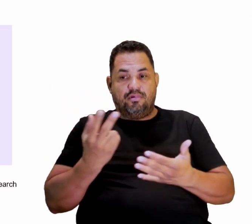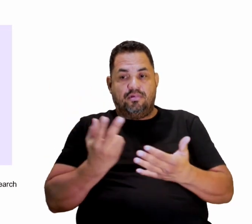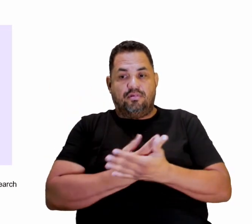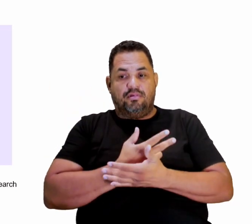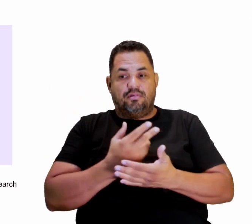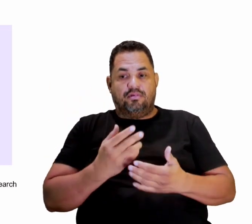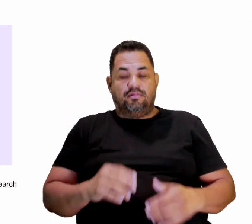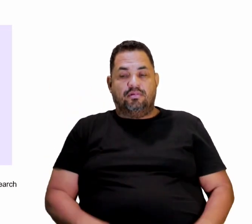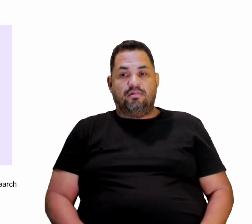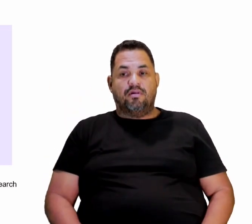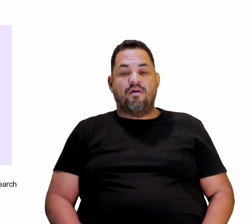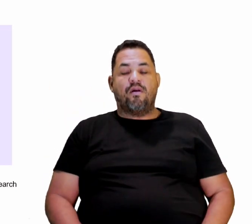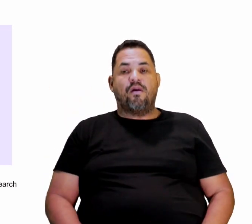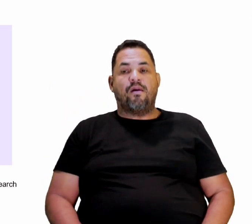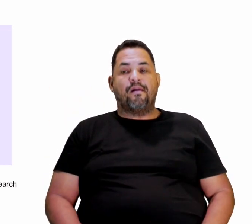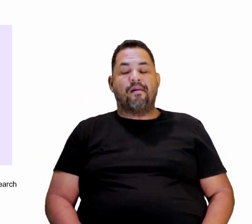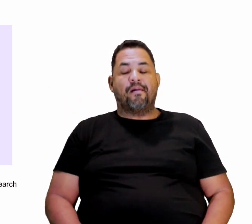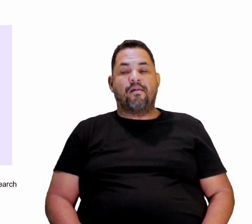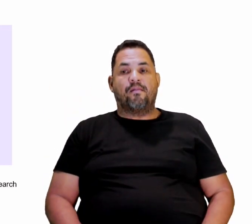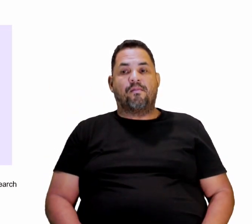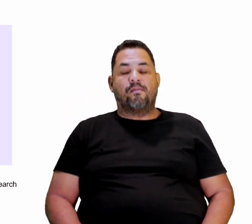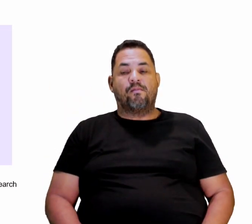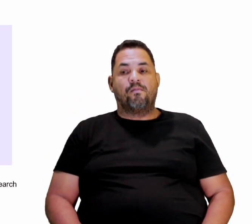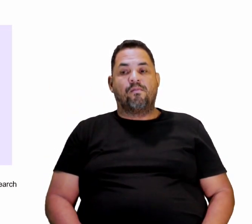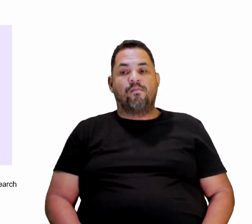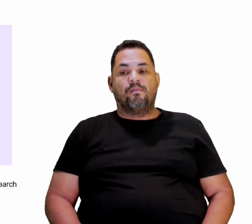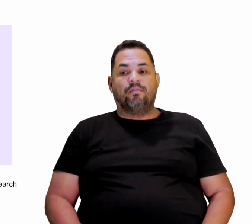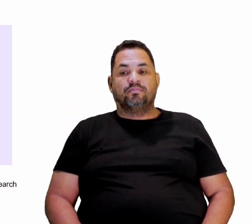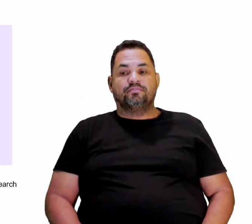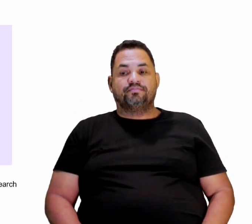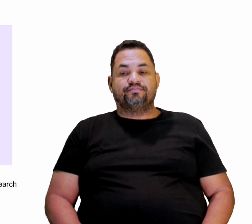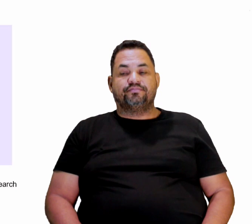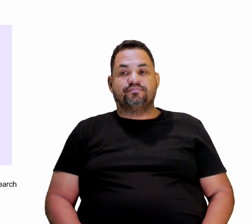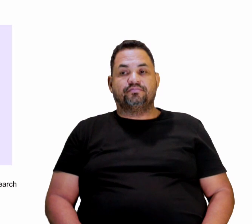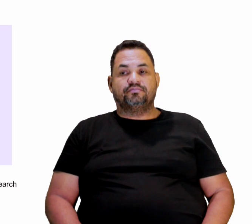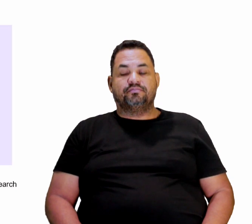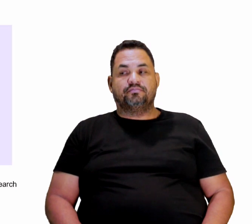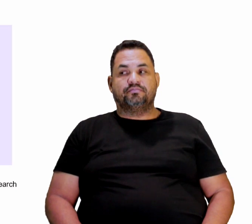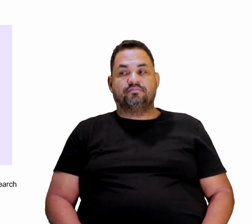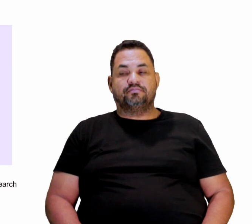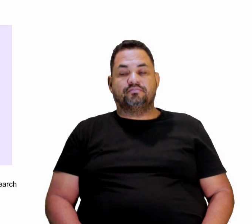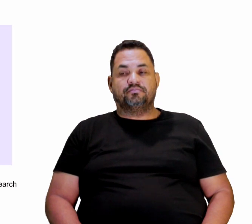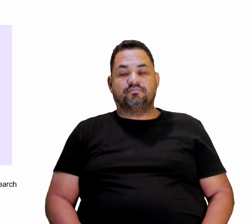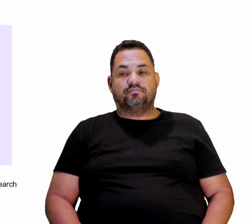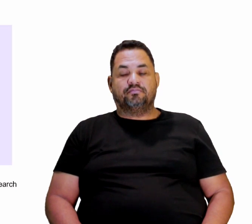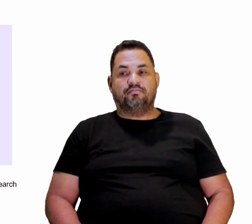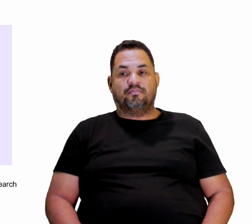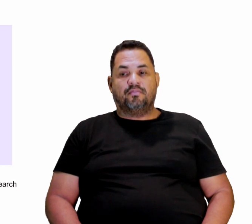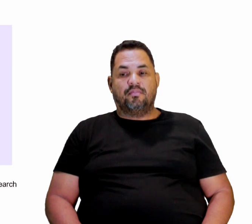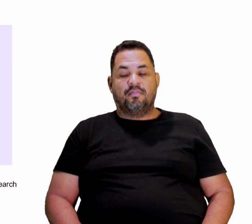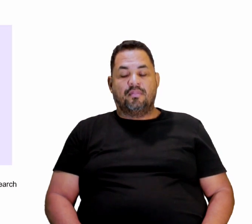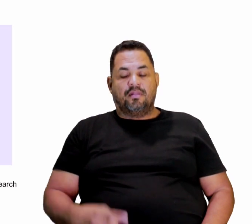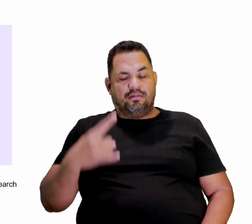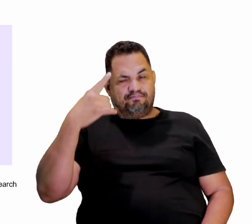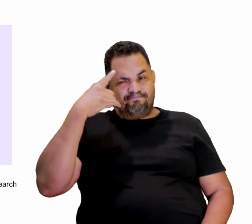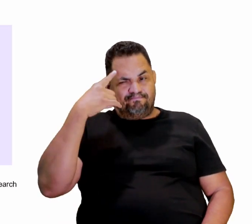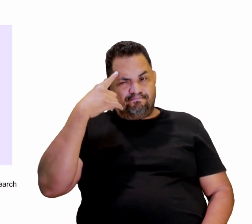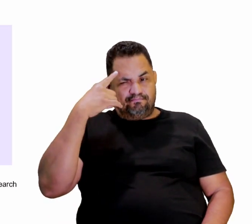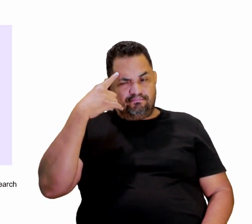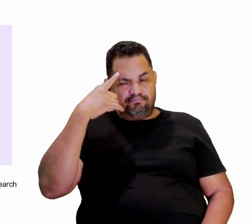sobre isso para expressar planos e intenções aí aqui X tem que ela tá pensando